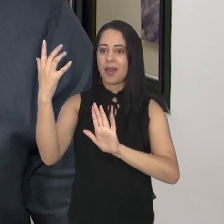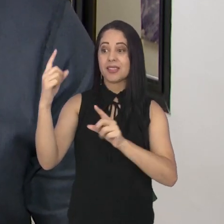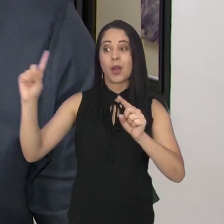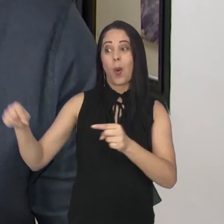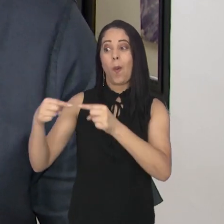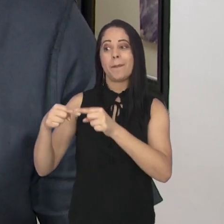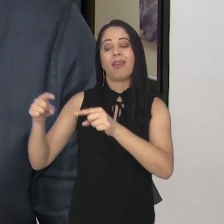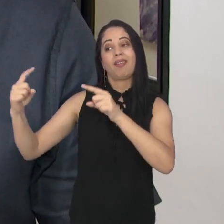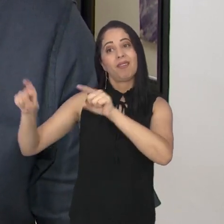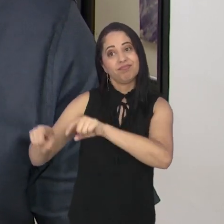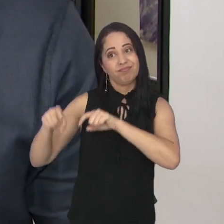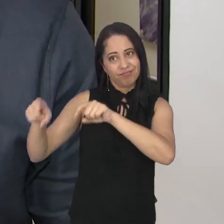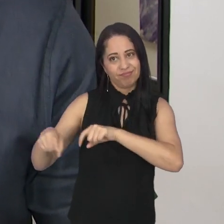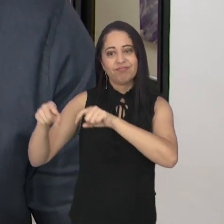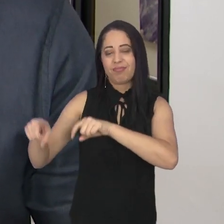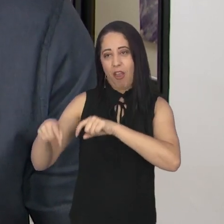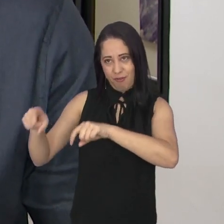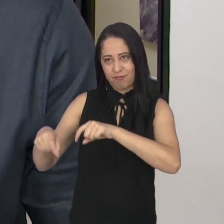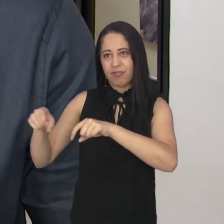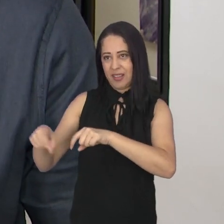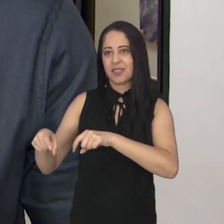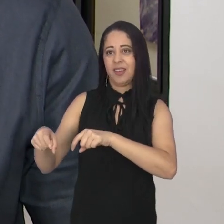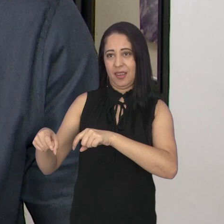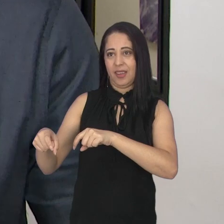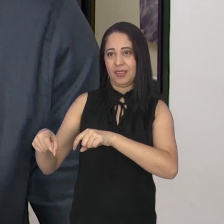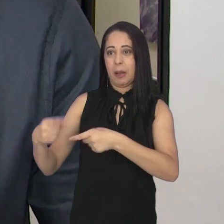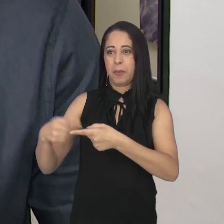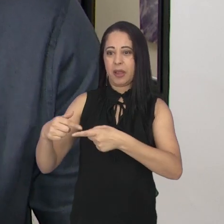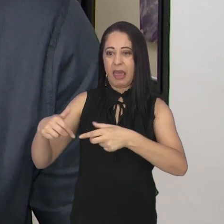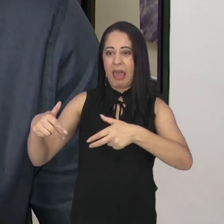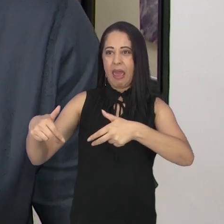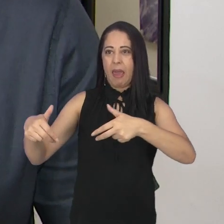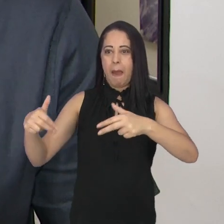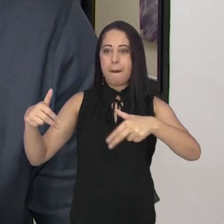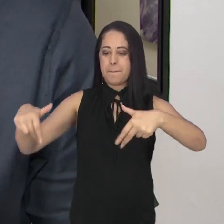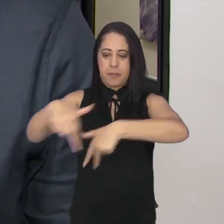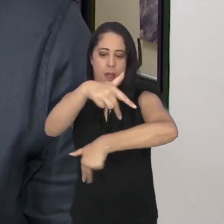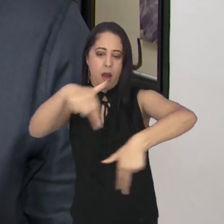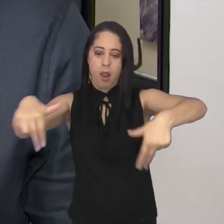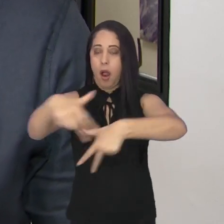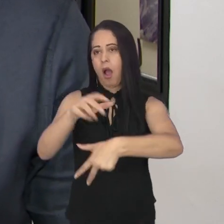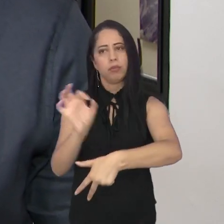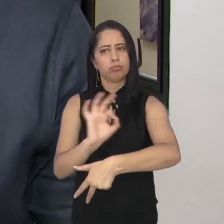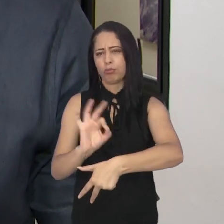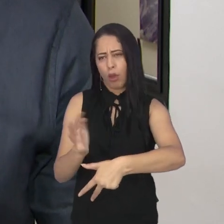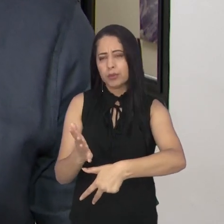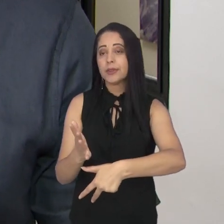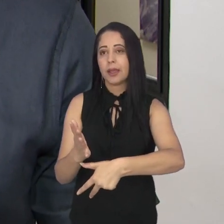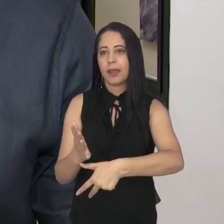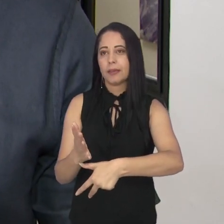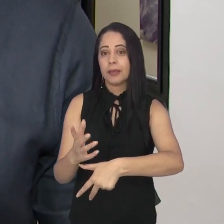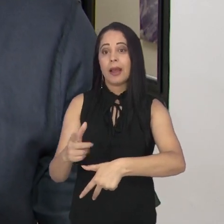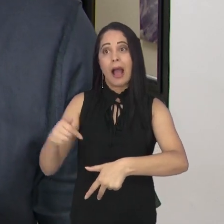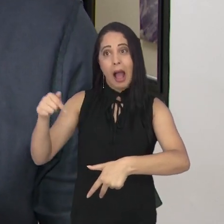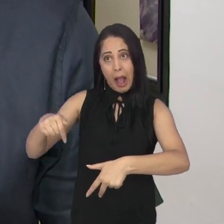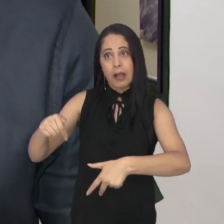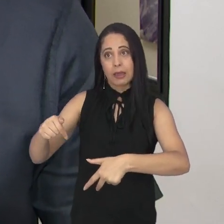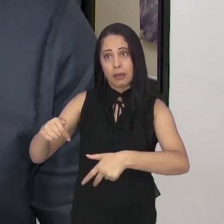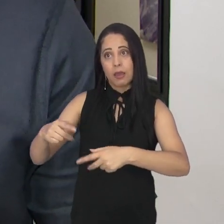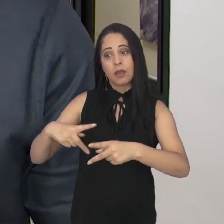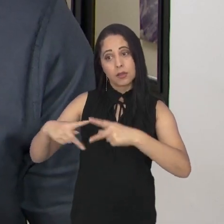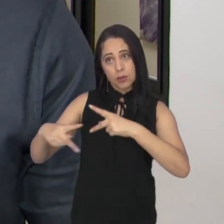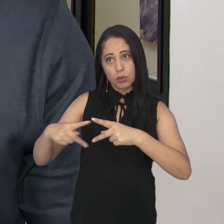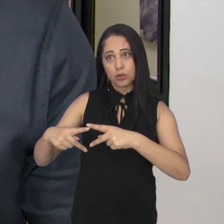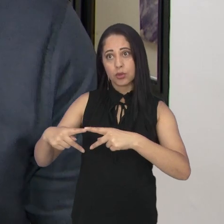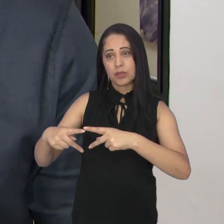áreas rurais, em áreas que não tem muito, vamos dizer assim, trânsito de pessoas. Nós temos algumas árvores